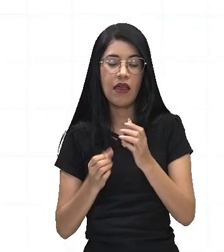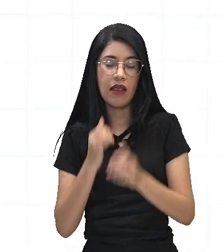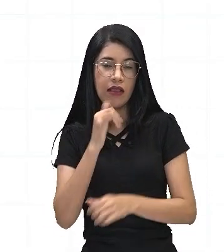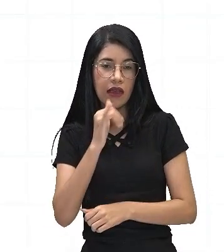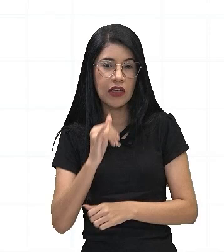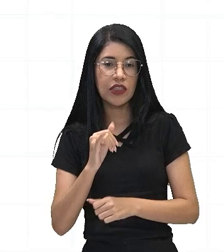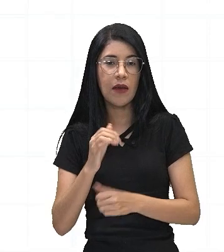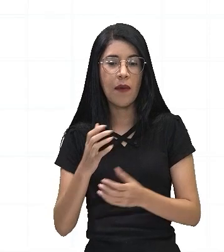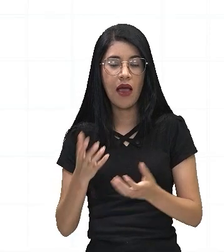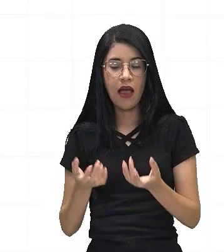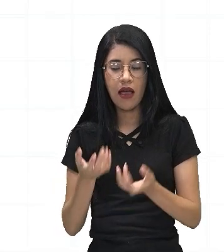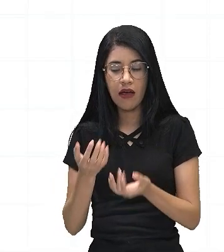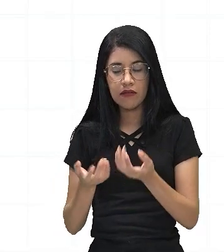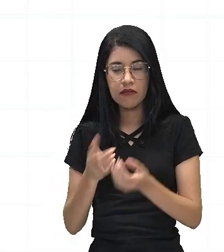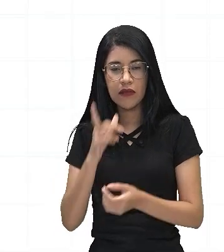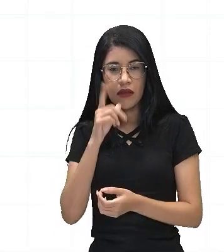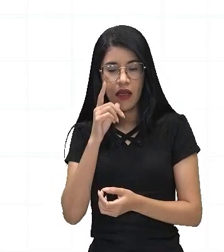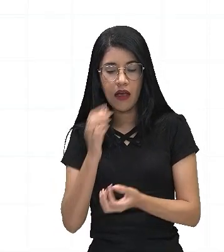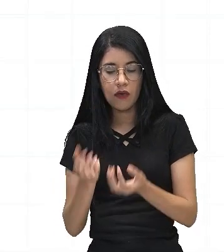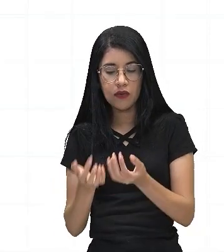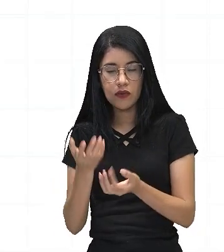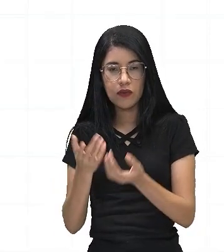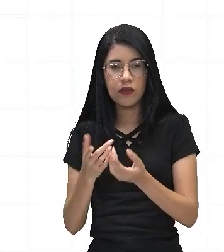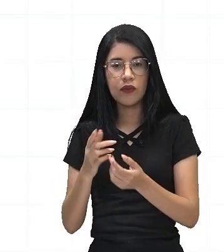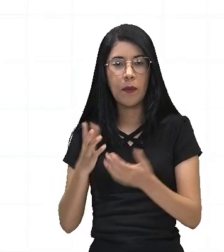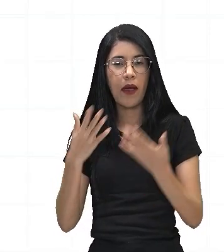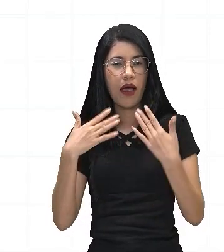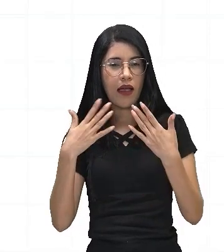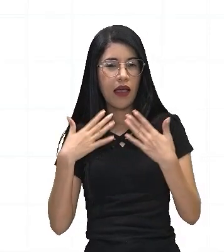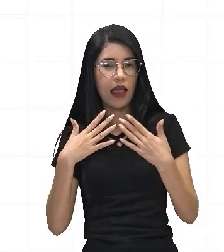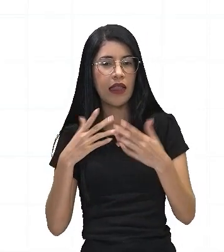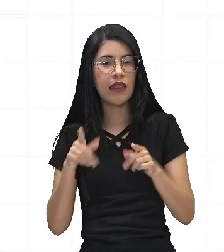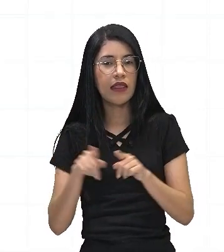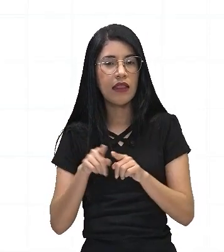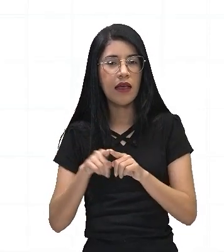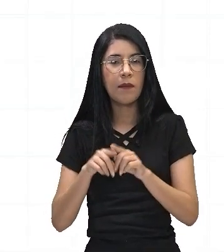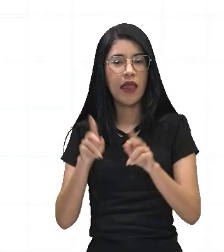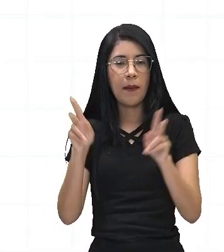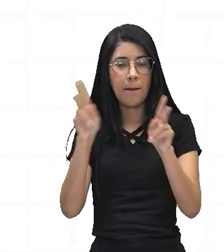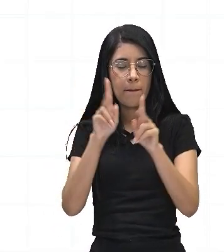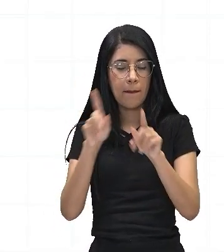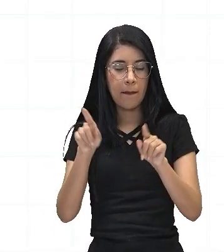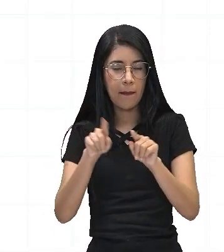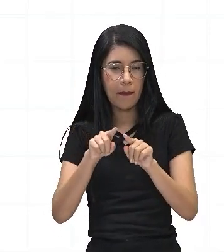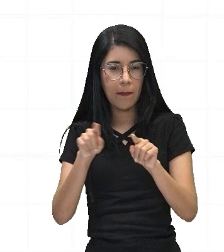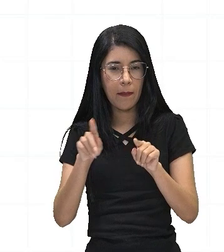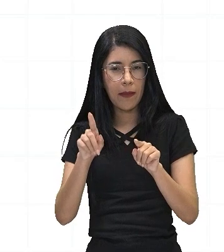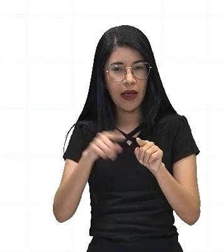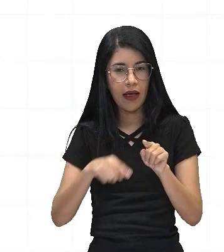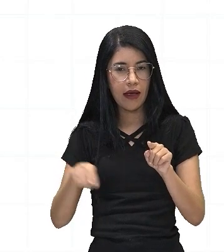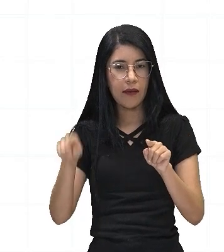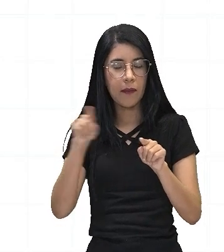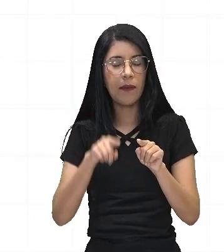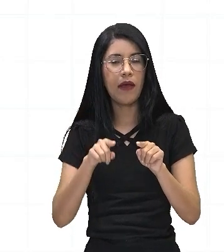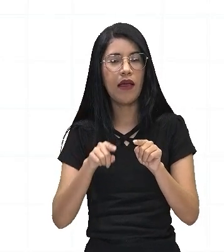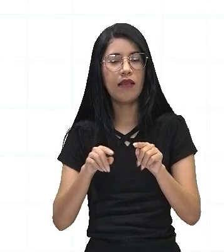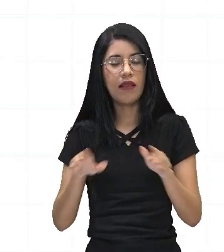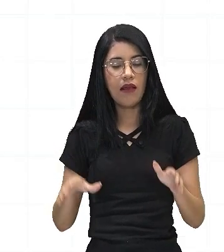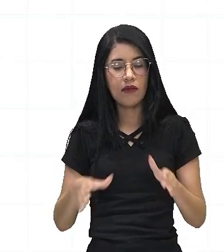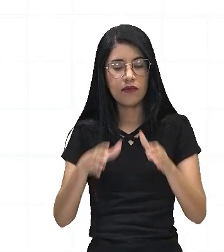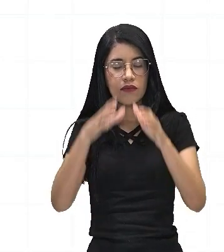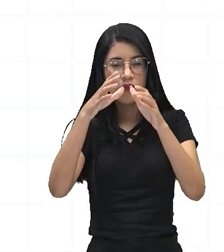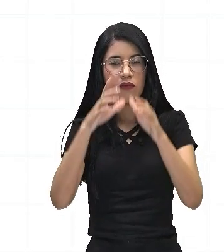e consequente movimentação de pás dos geradores em caldeiras, onde se queimam produtos